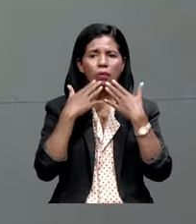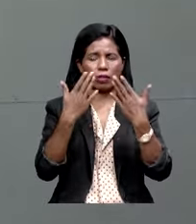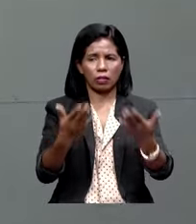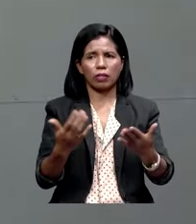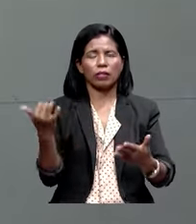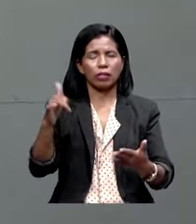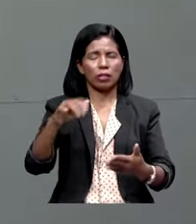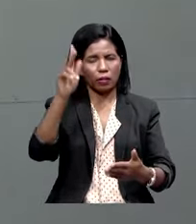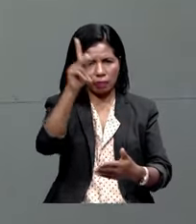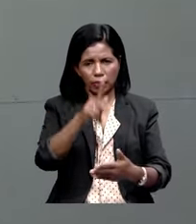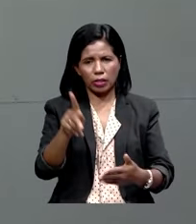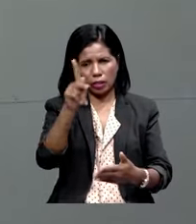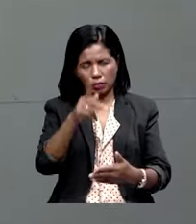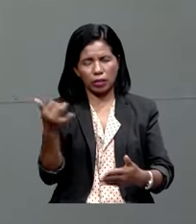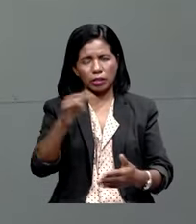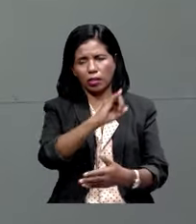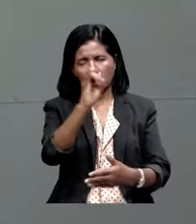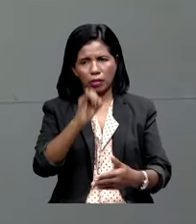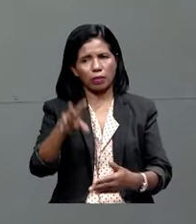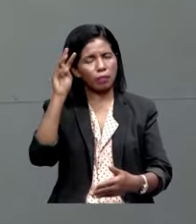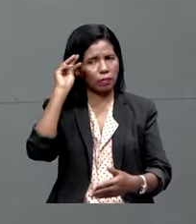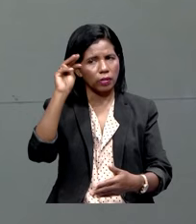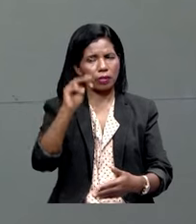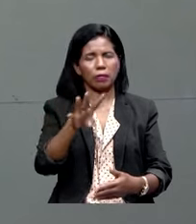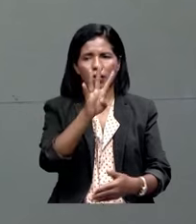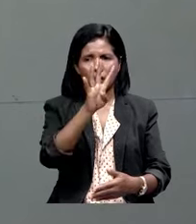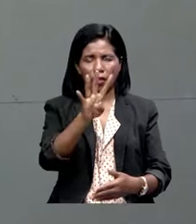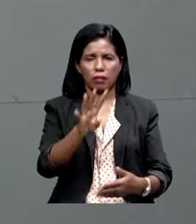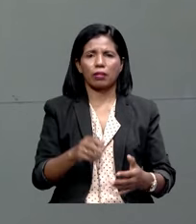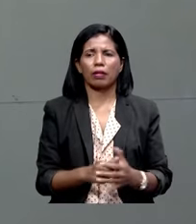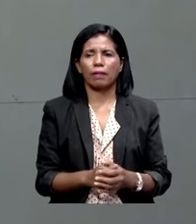pesquisa Mocira identifica cada ministério Hatma que